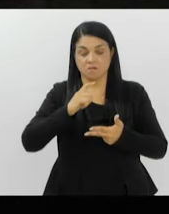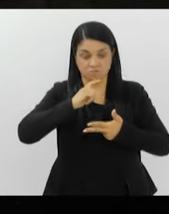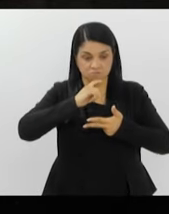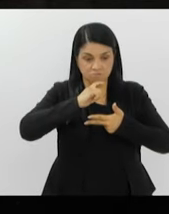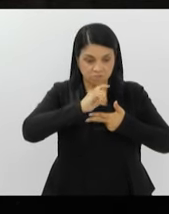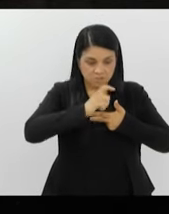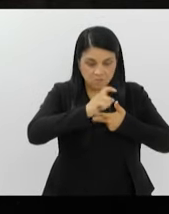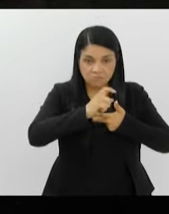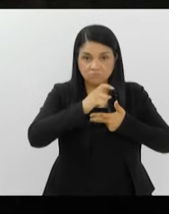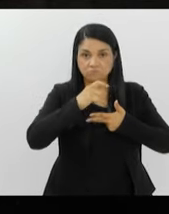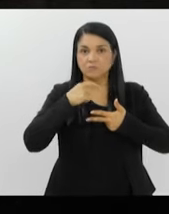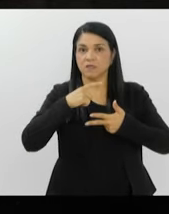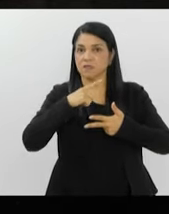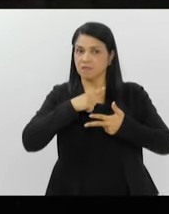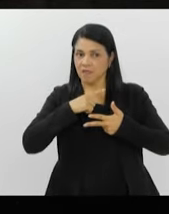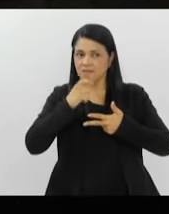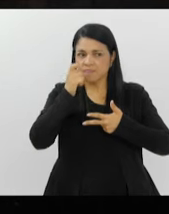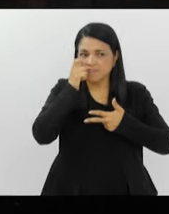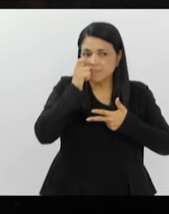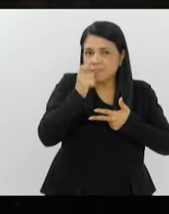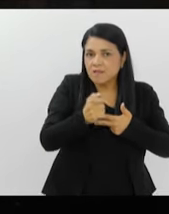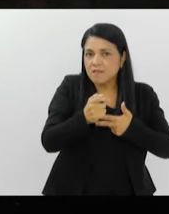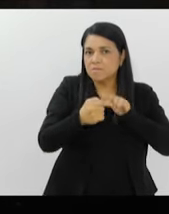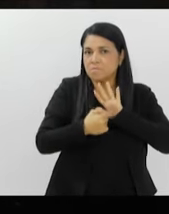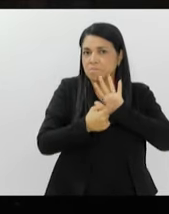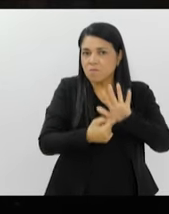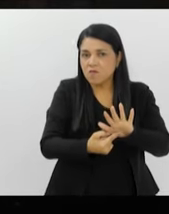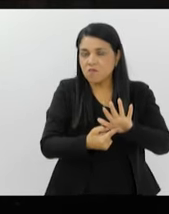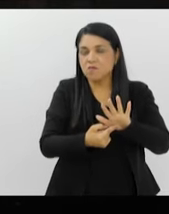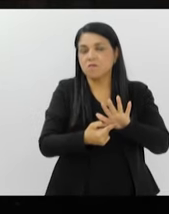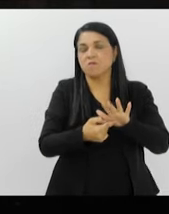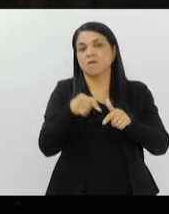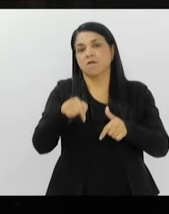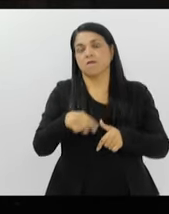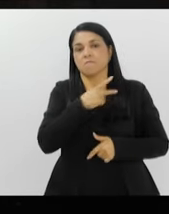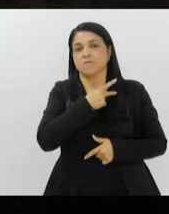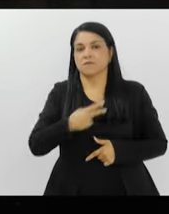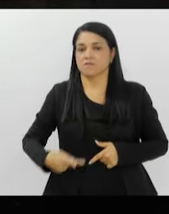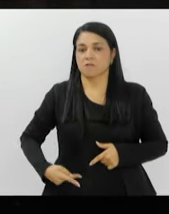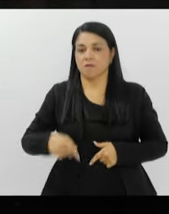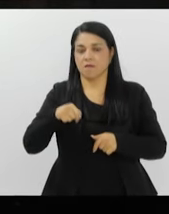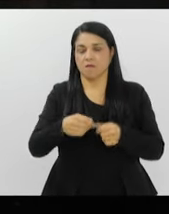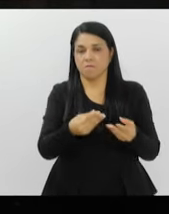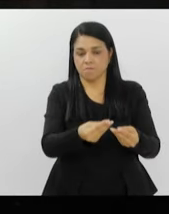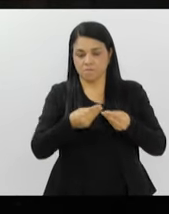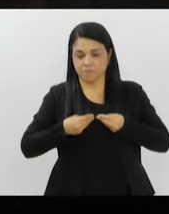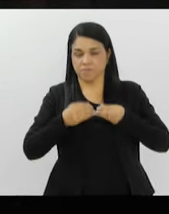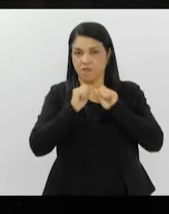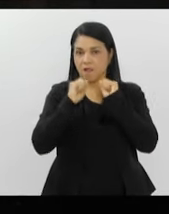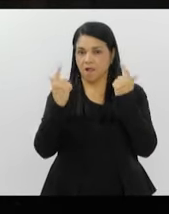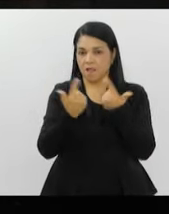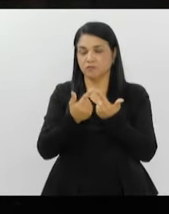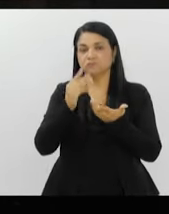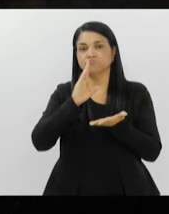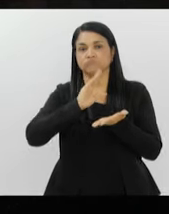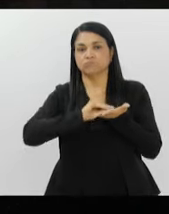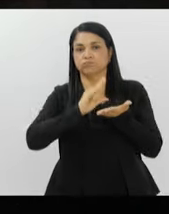demonstrasse interesse demandava a presidência da casa e os projetos